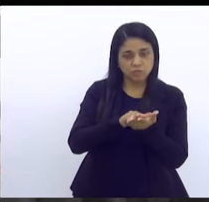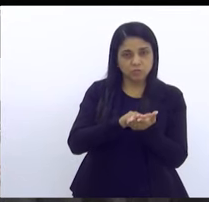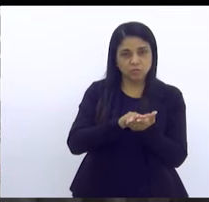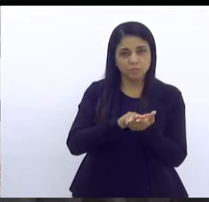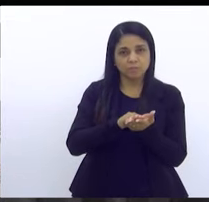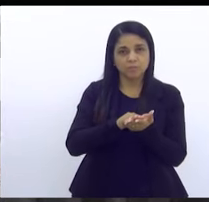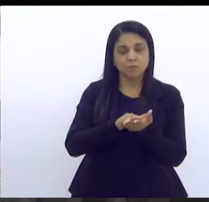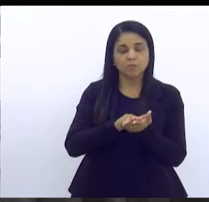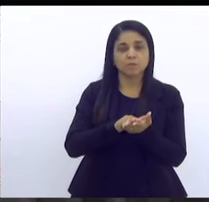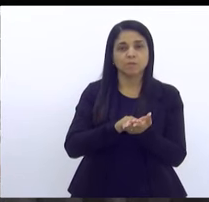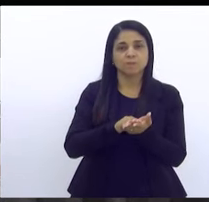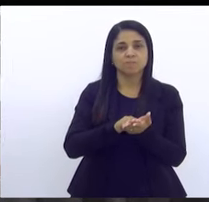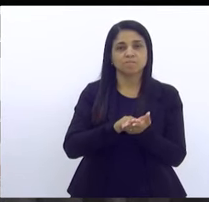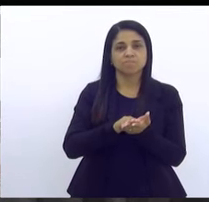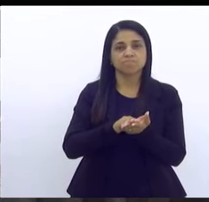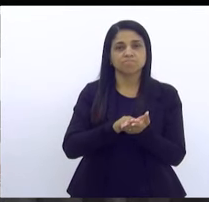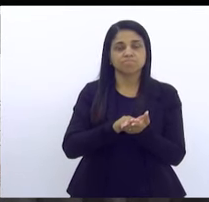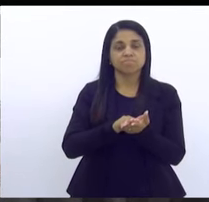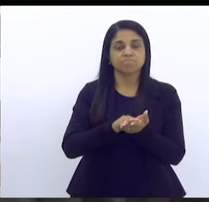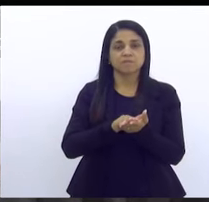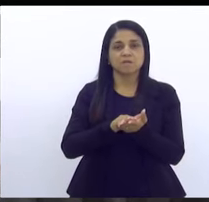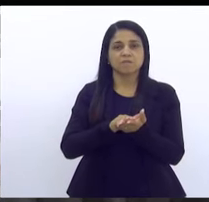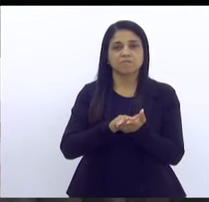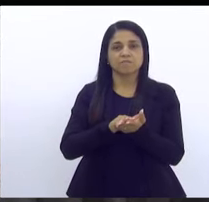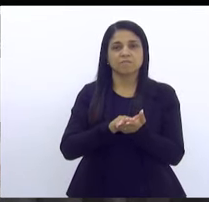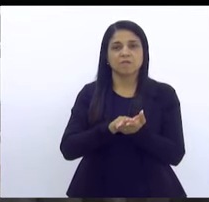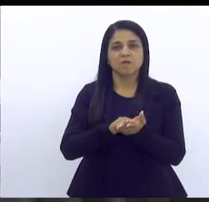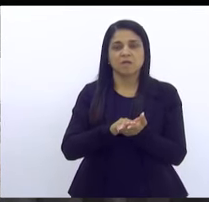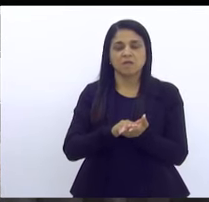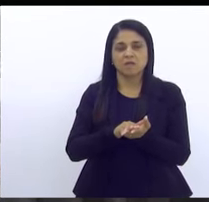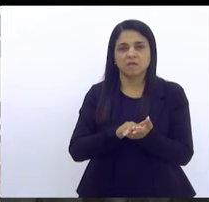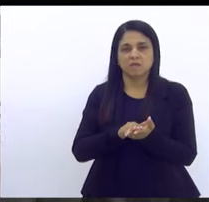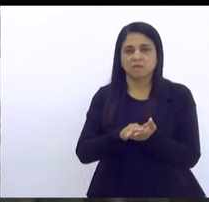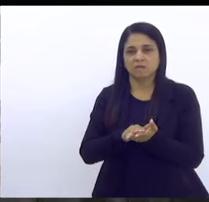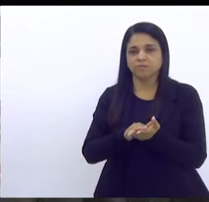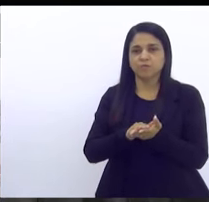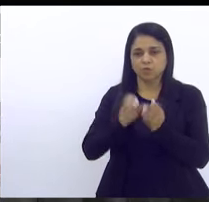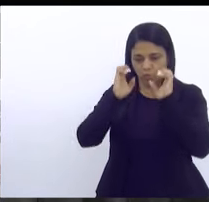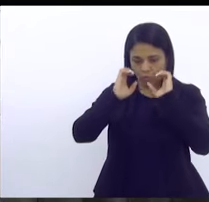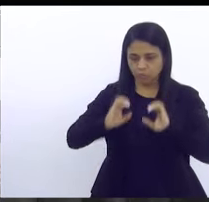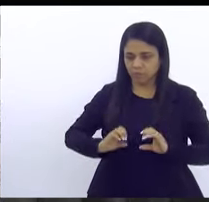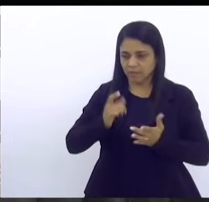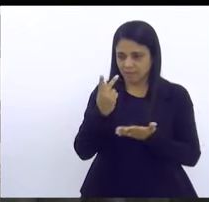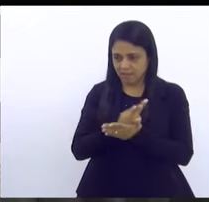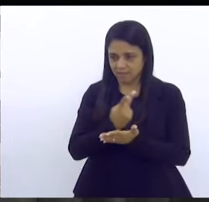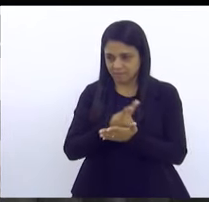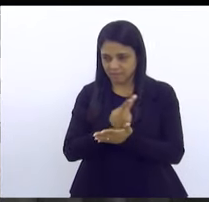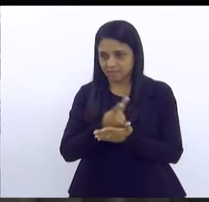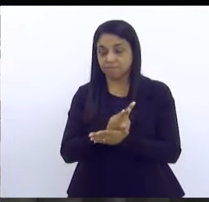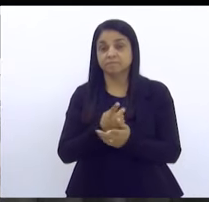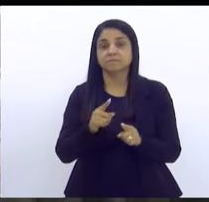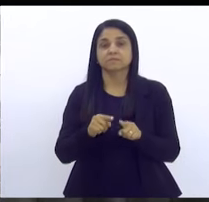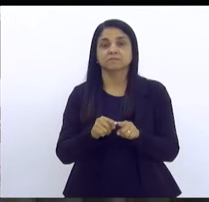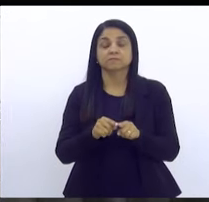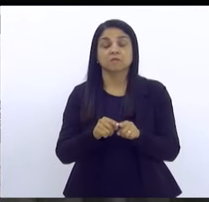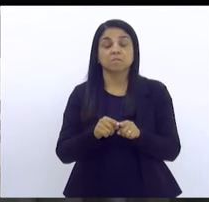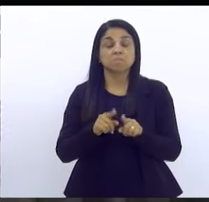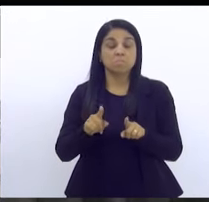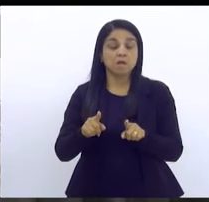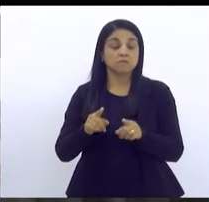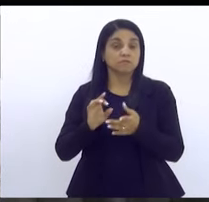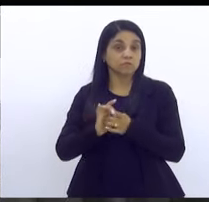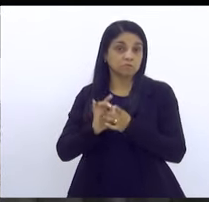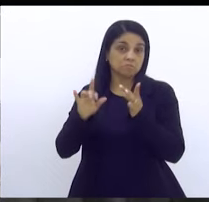do procedimento disciplinar, mas que, na conclusão do procedimento criminal, eles foram